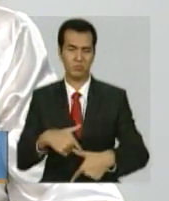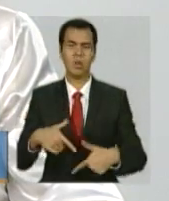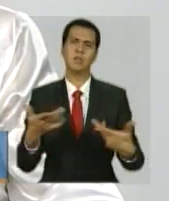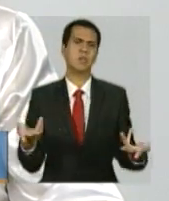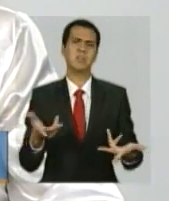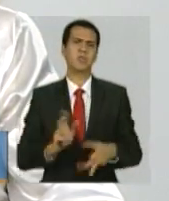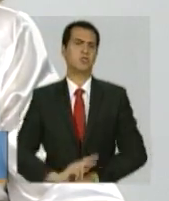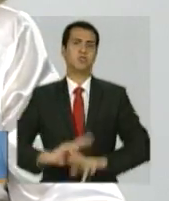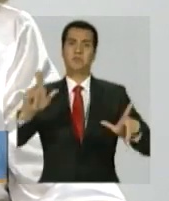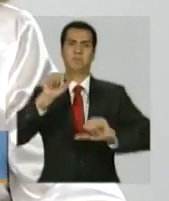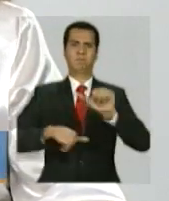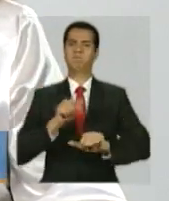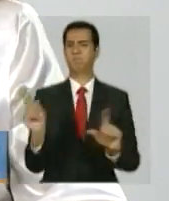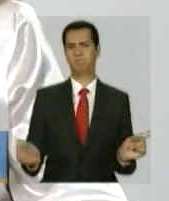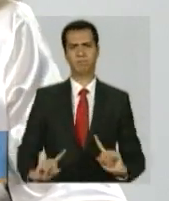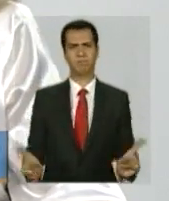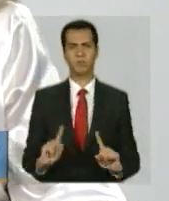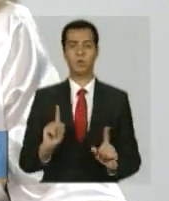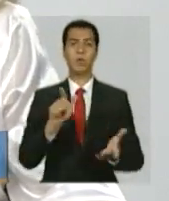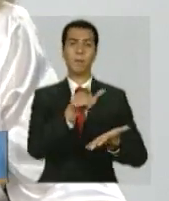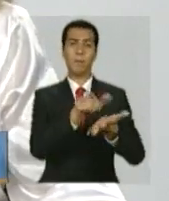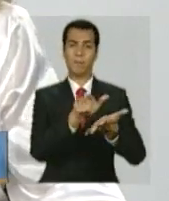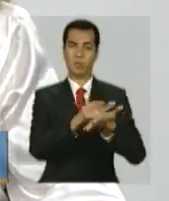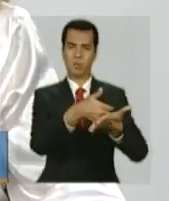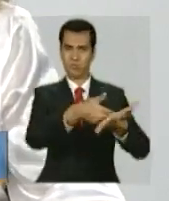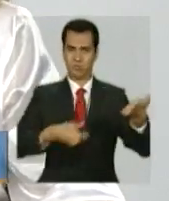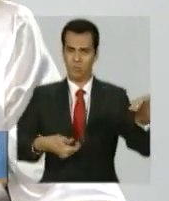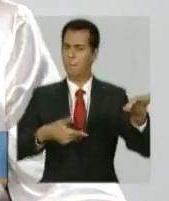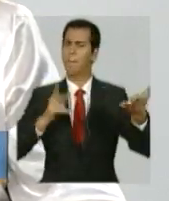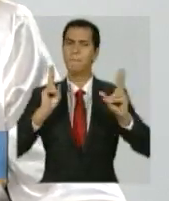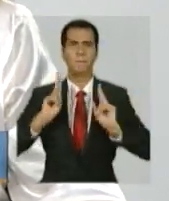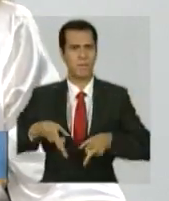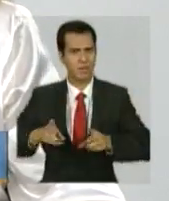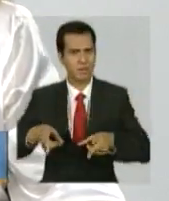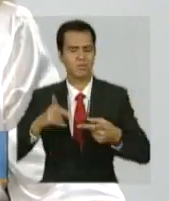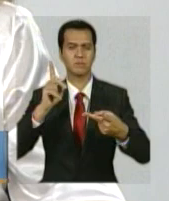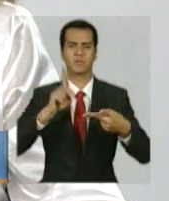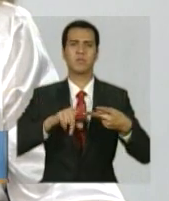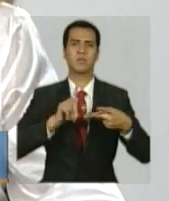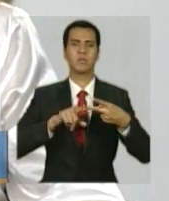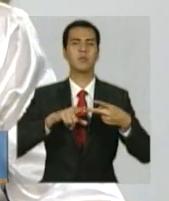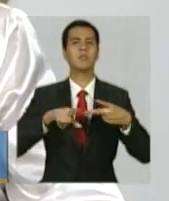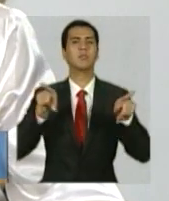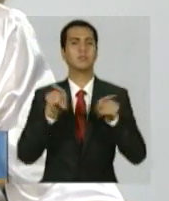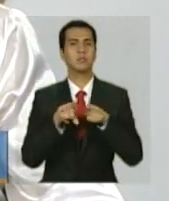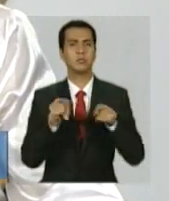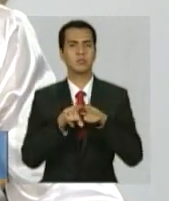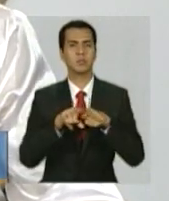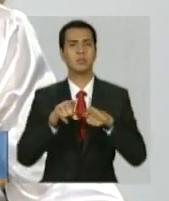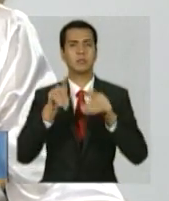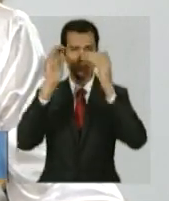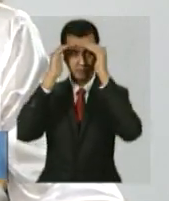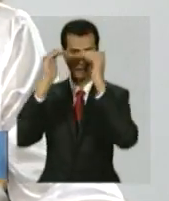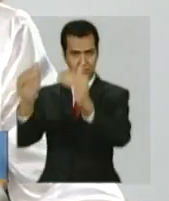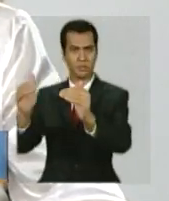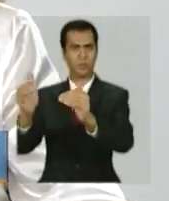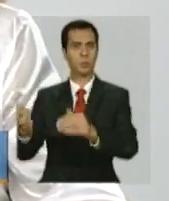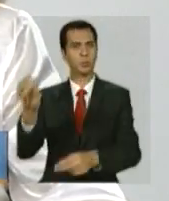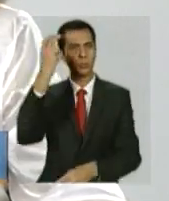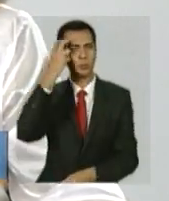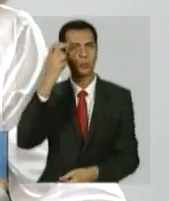formulário é o mesmo, a forma de acesso e de entendimento e de respeito às culturas,